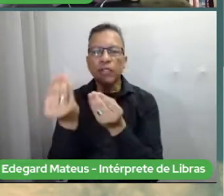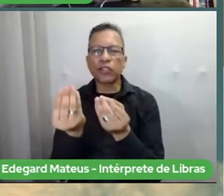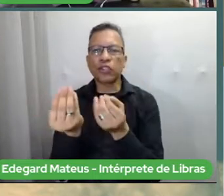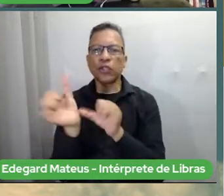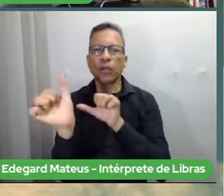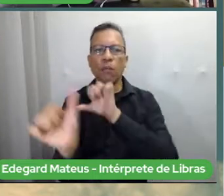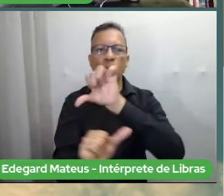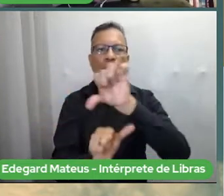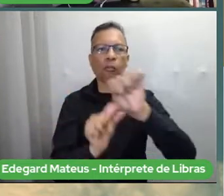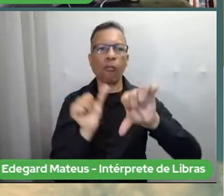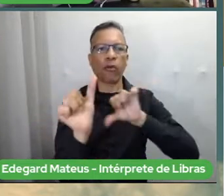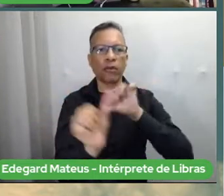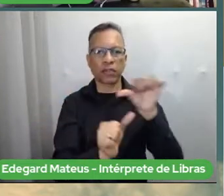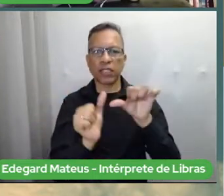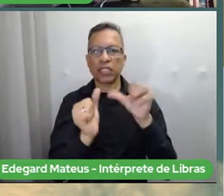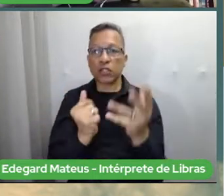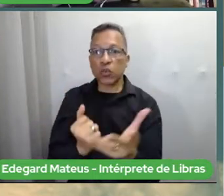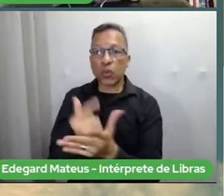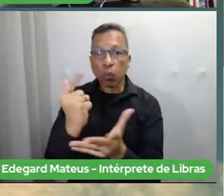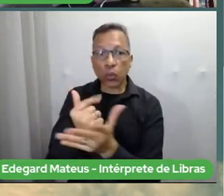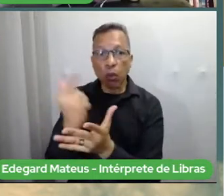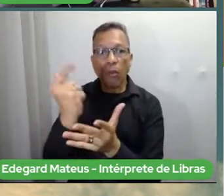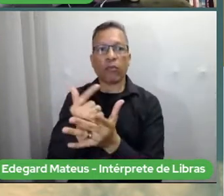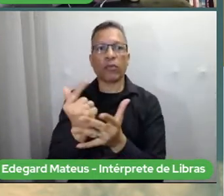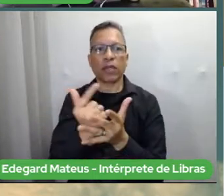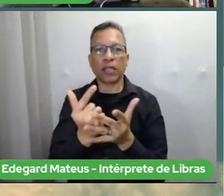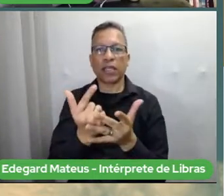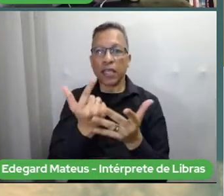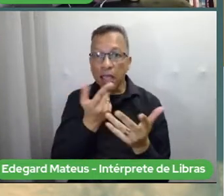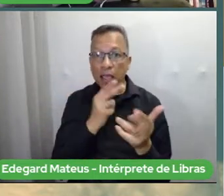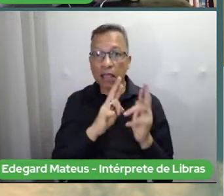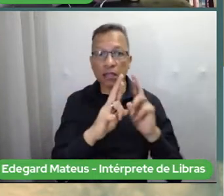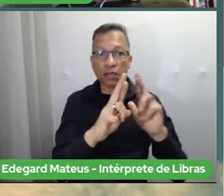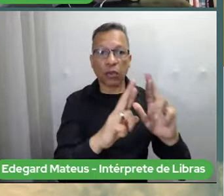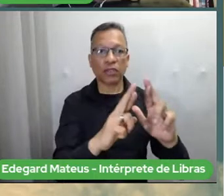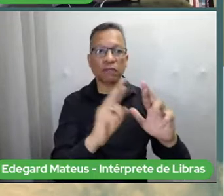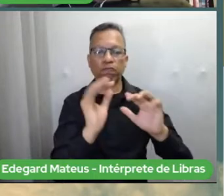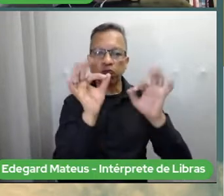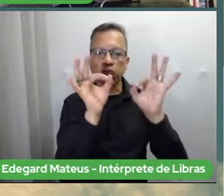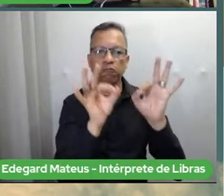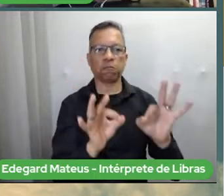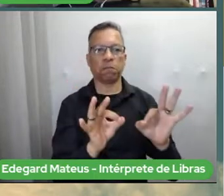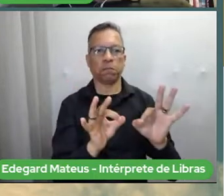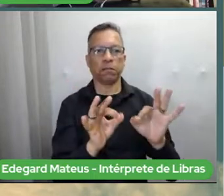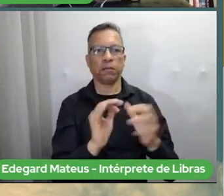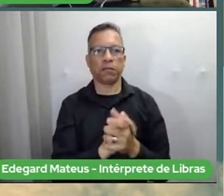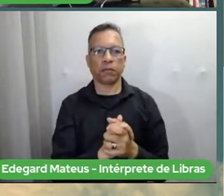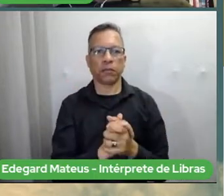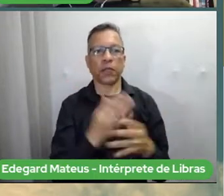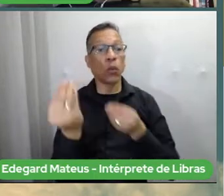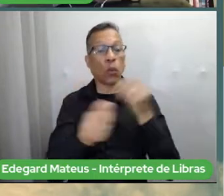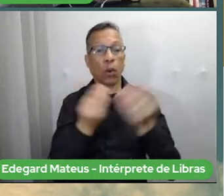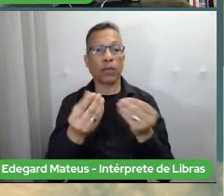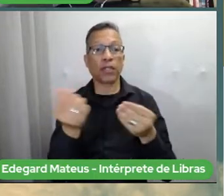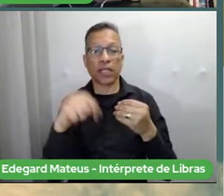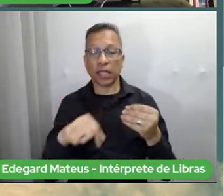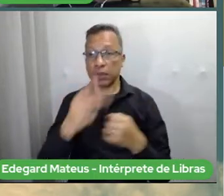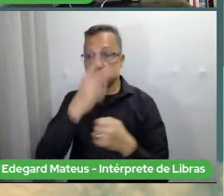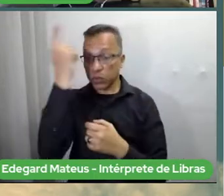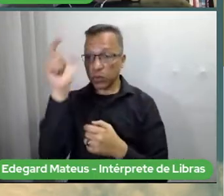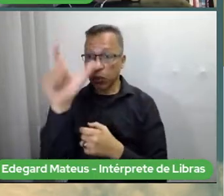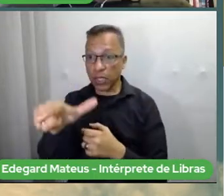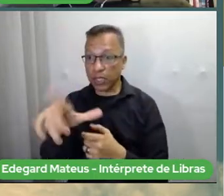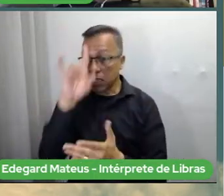esse consumo em resultados eficientes, né? Como que a gente faz com que os consumidores tomem